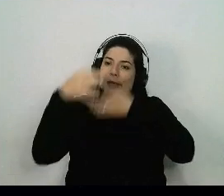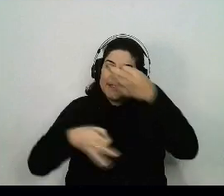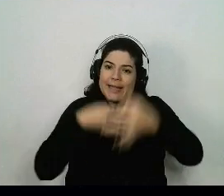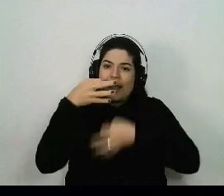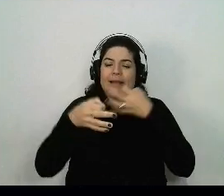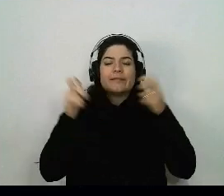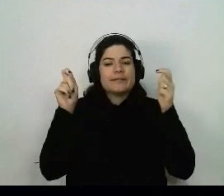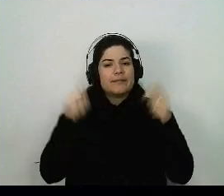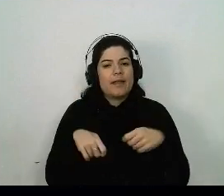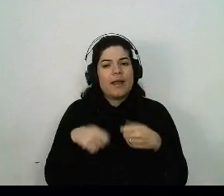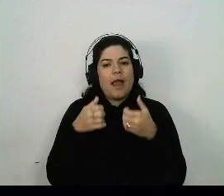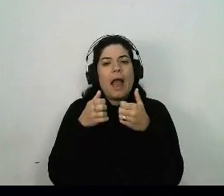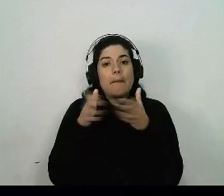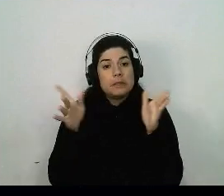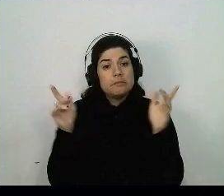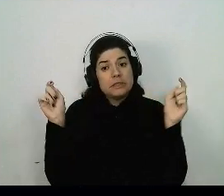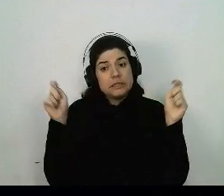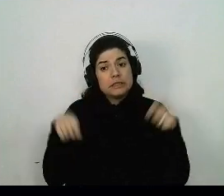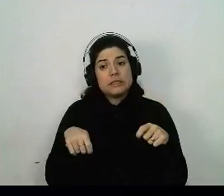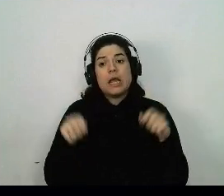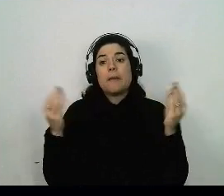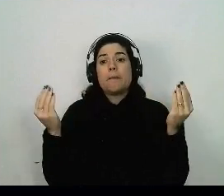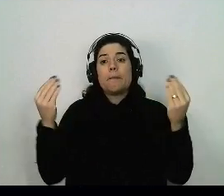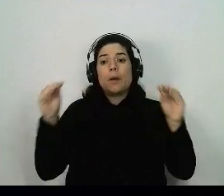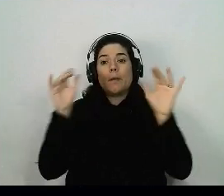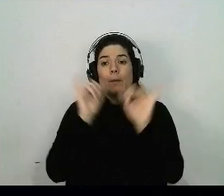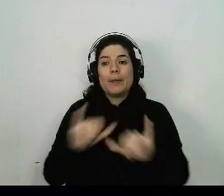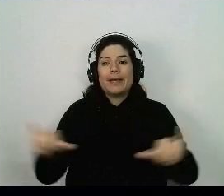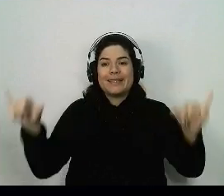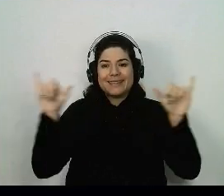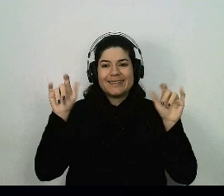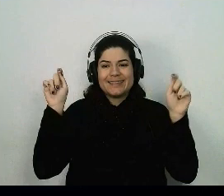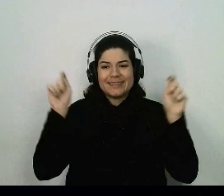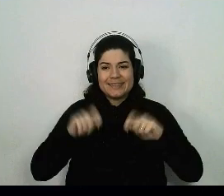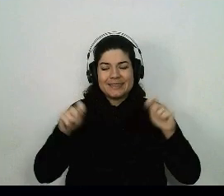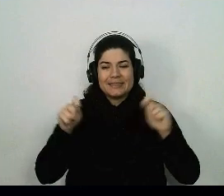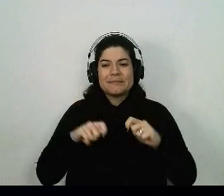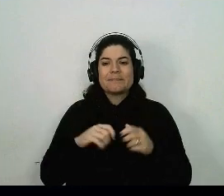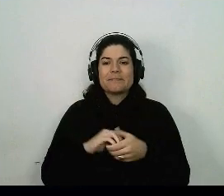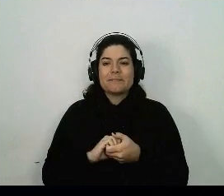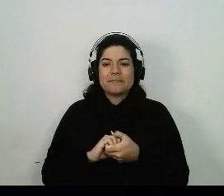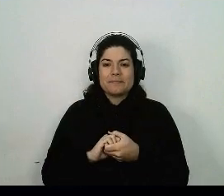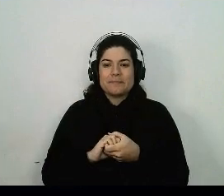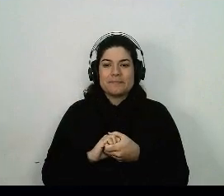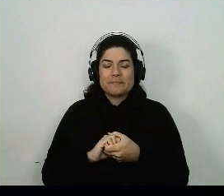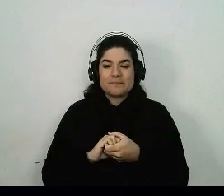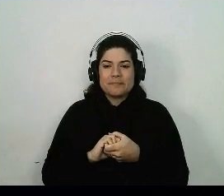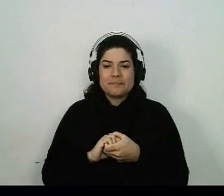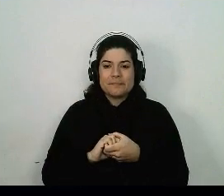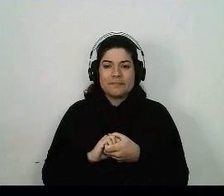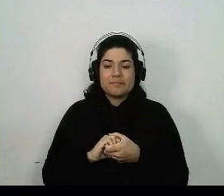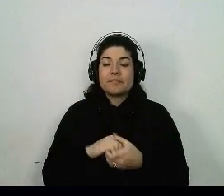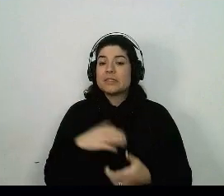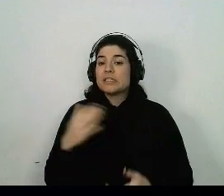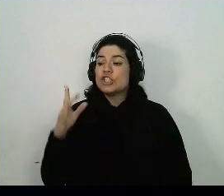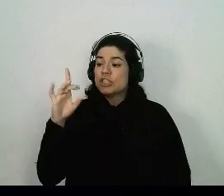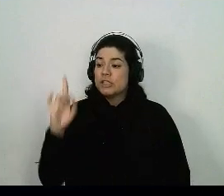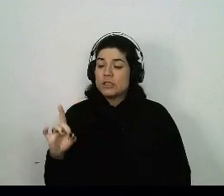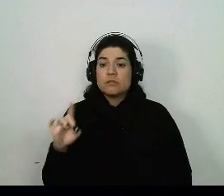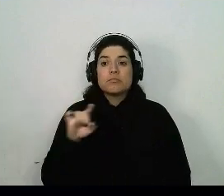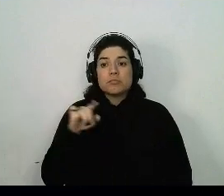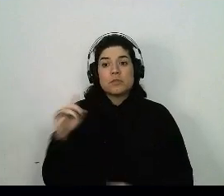aqui para possíveis publicações também. São canais oficiais da Microsoft. E do lado direito, o nosso time também escreveu 2